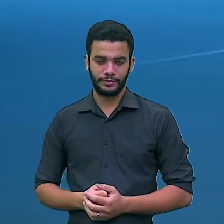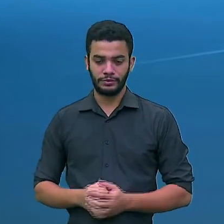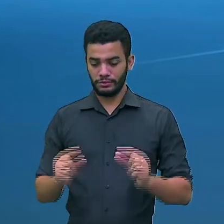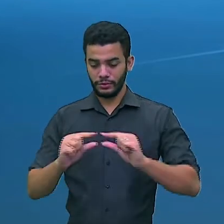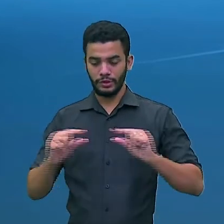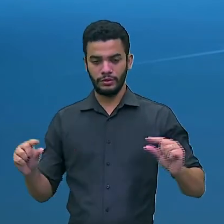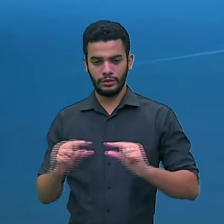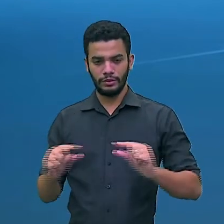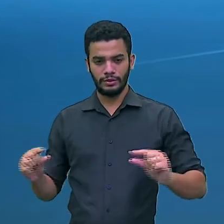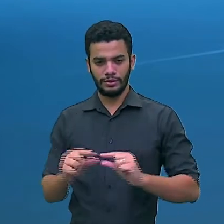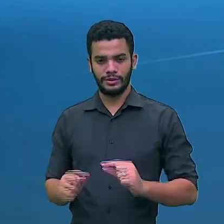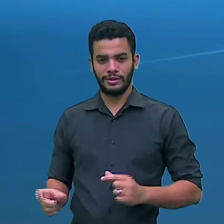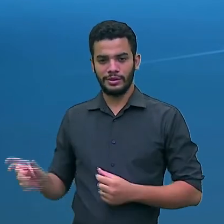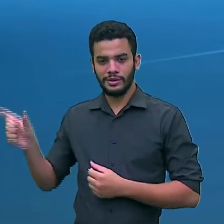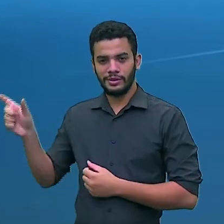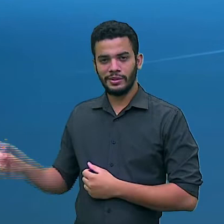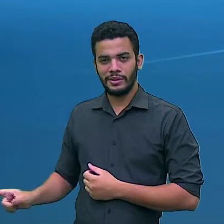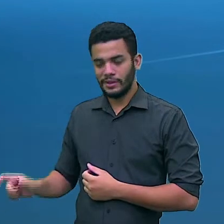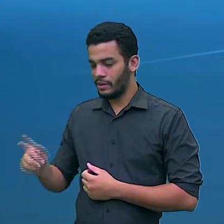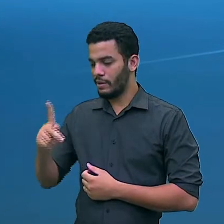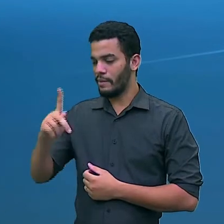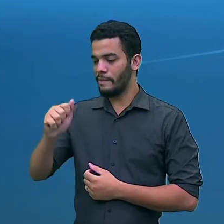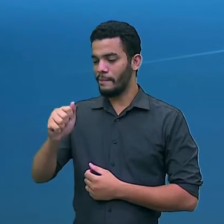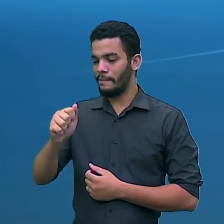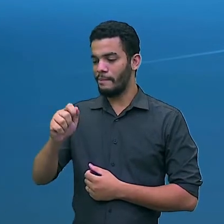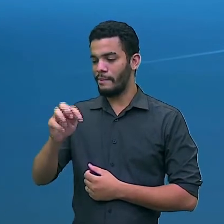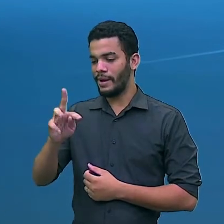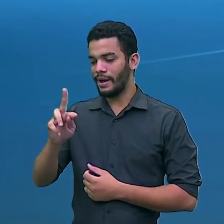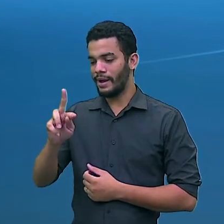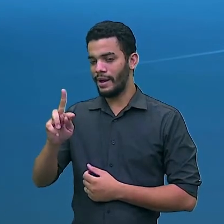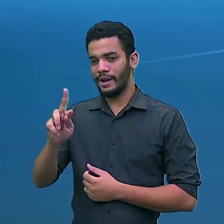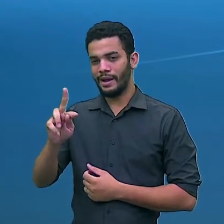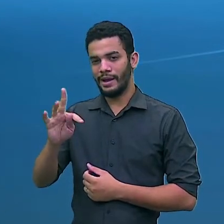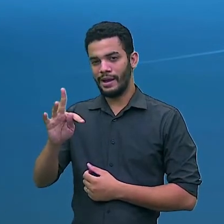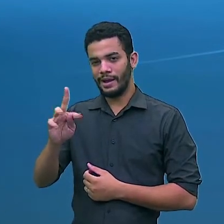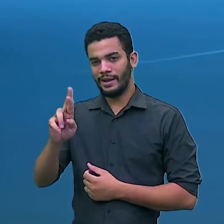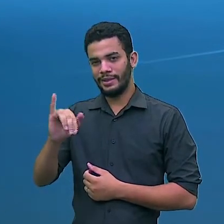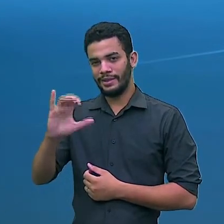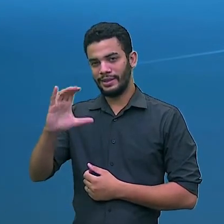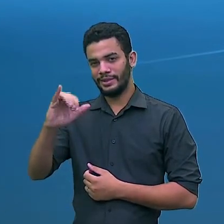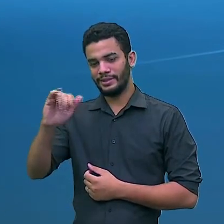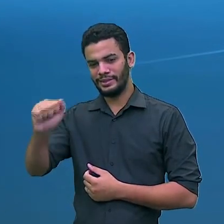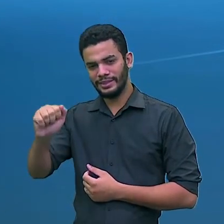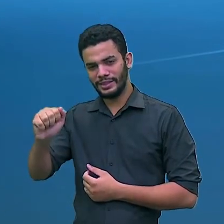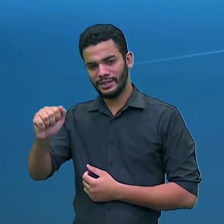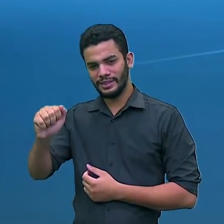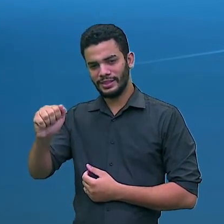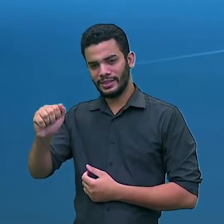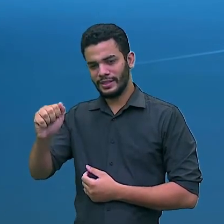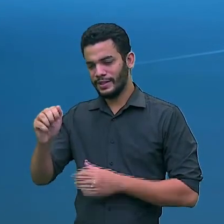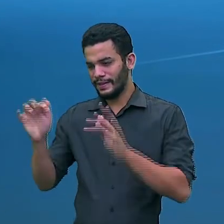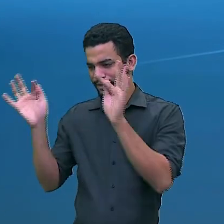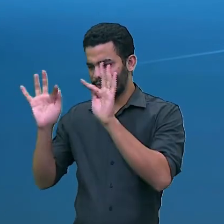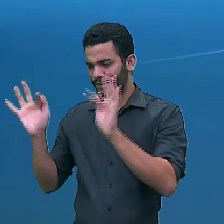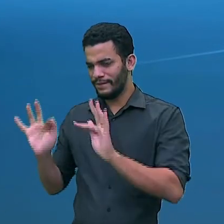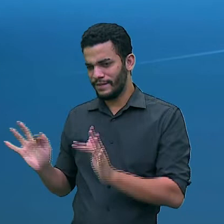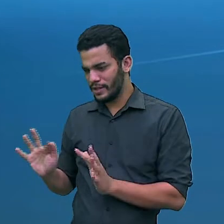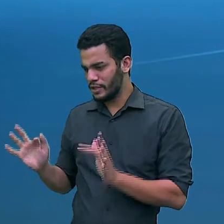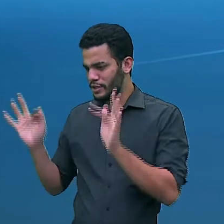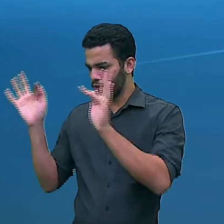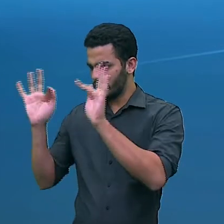Patrícia, Patrícia, anda feliz. Aí eu tenho o feliz,